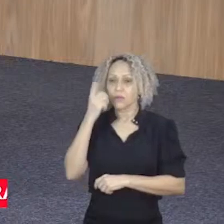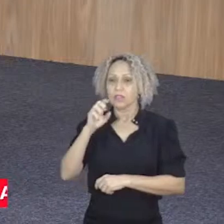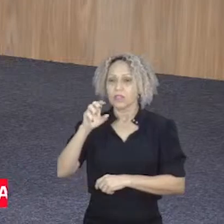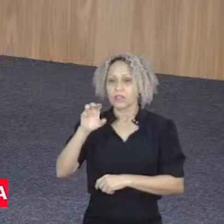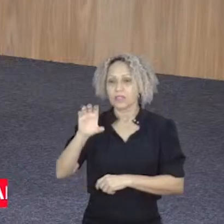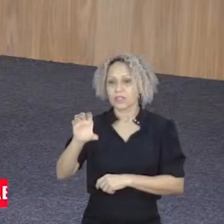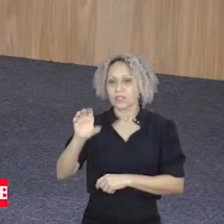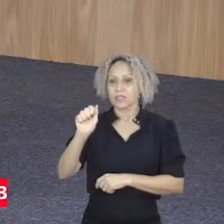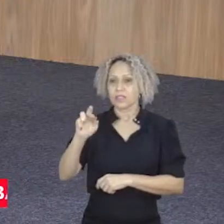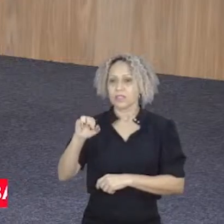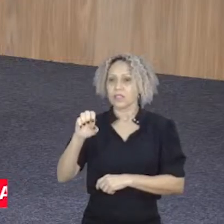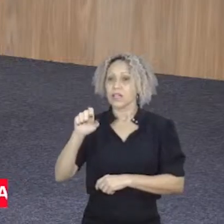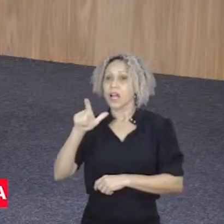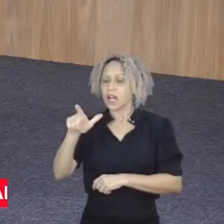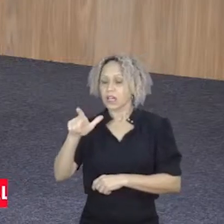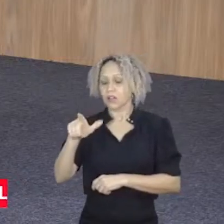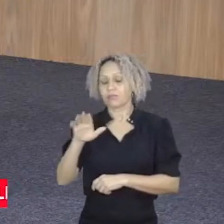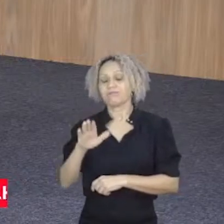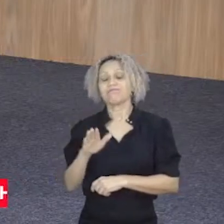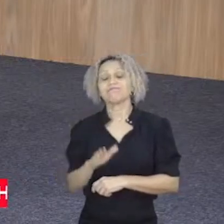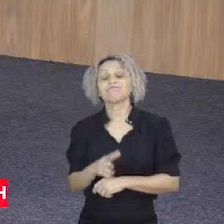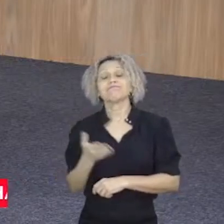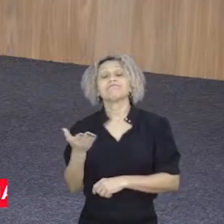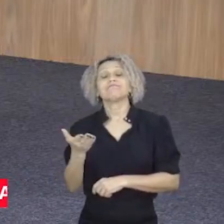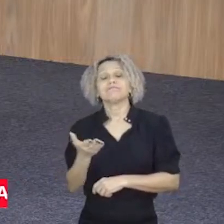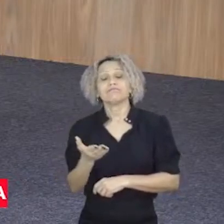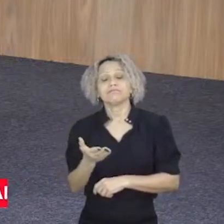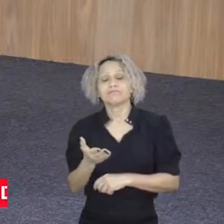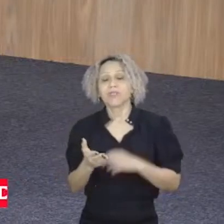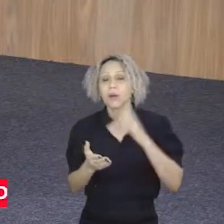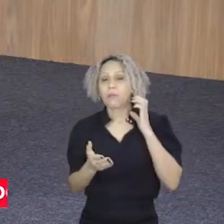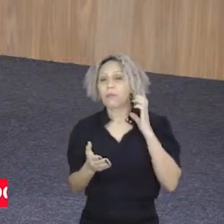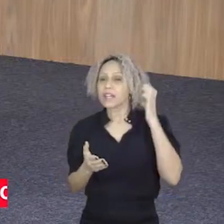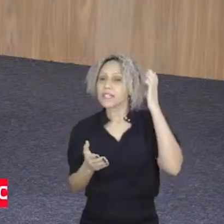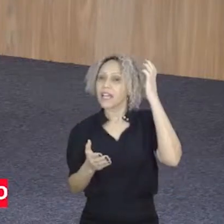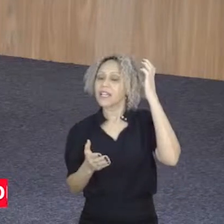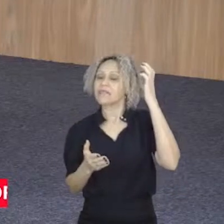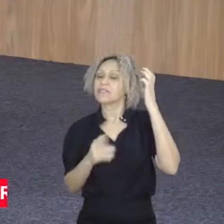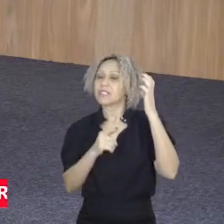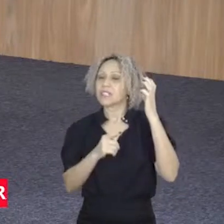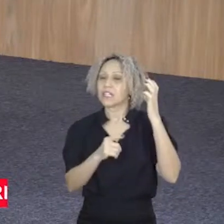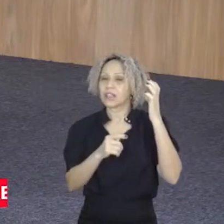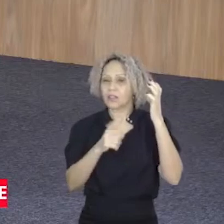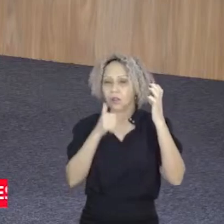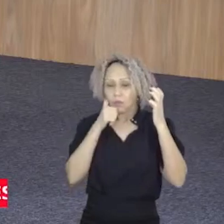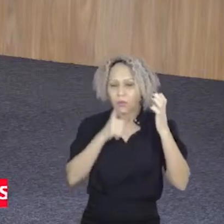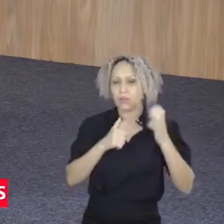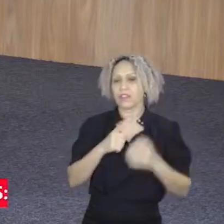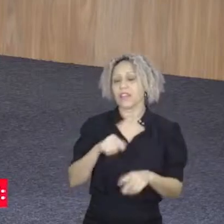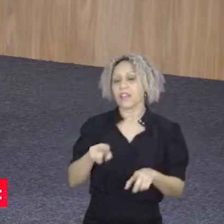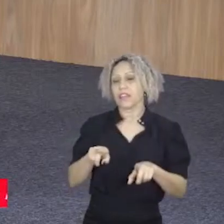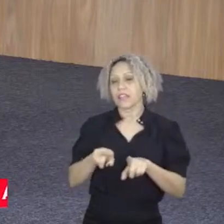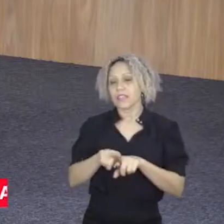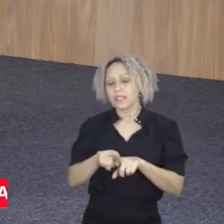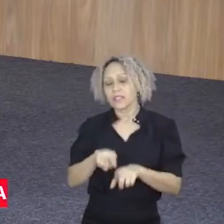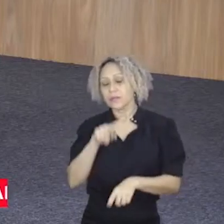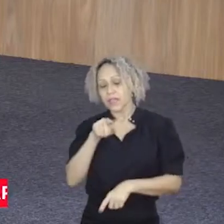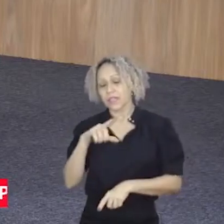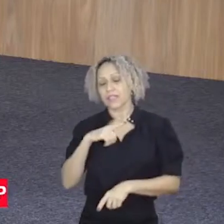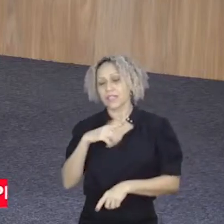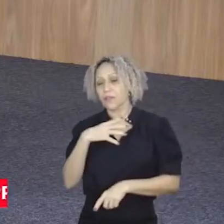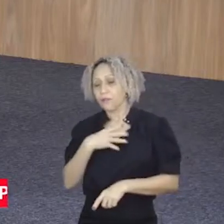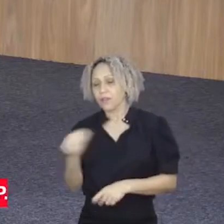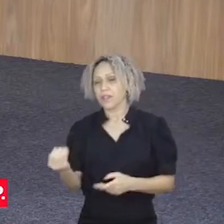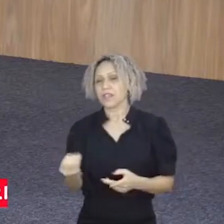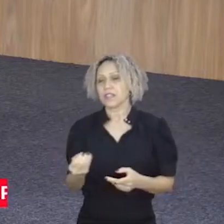Deputada, Marielle Franco, né, mulher negra, mãe, esposa, veio da favela da Maré e foi eleita vereadora pelo município